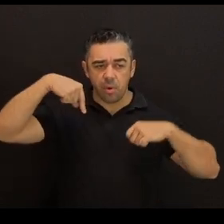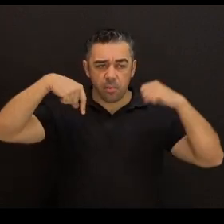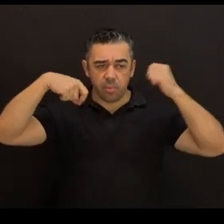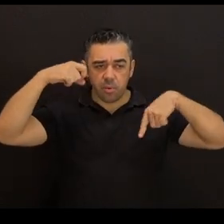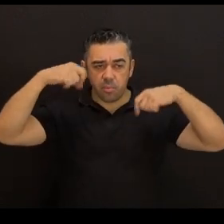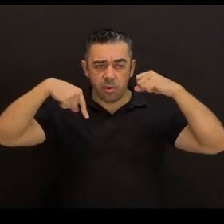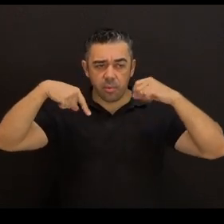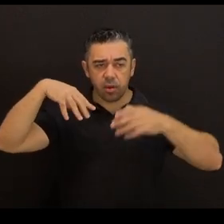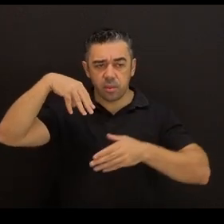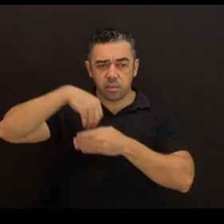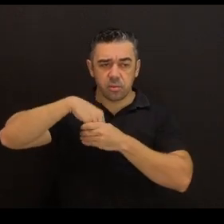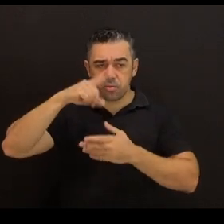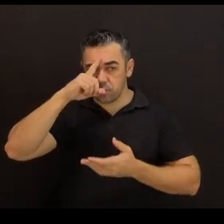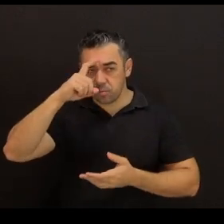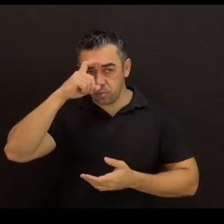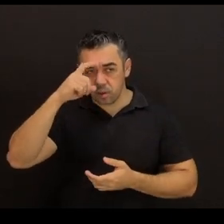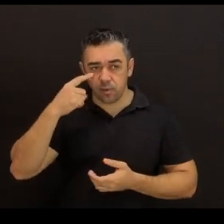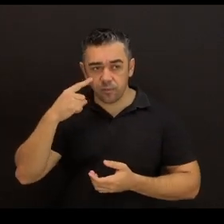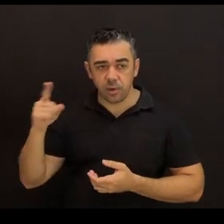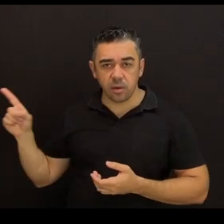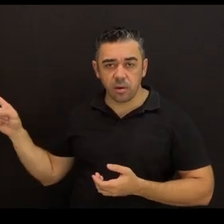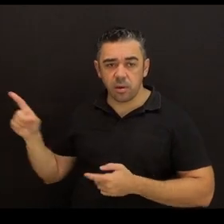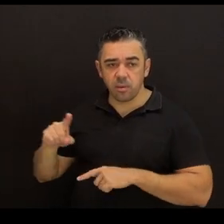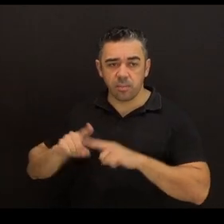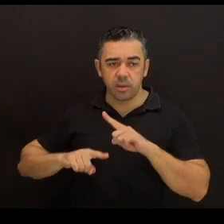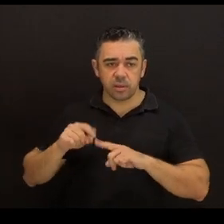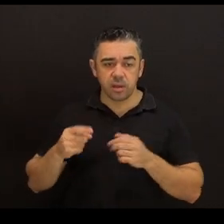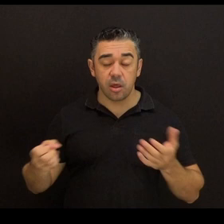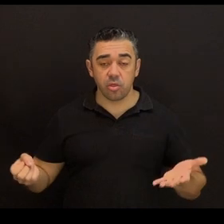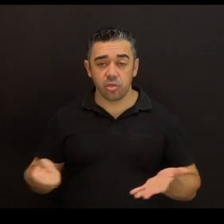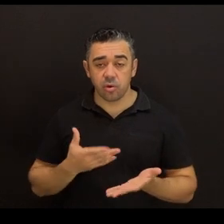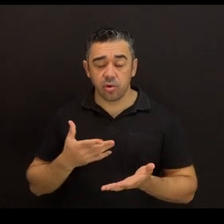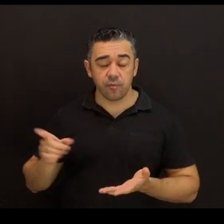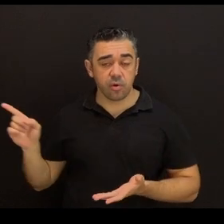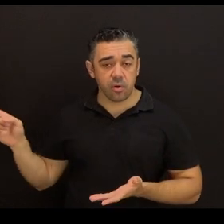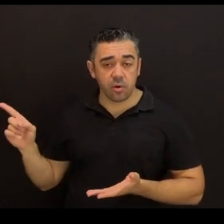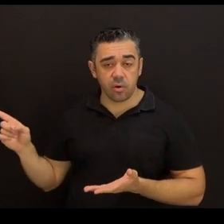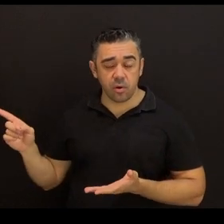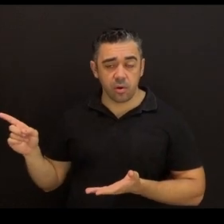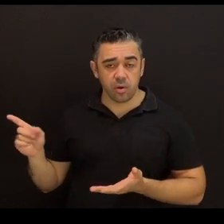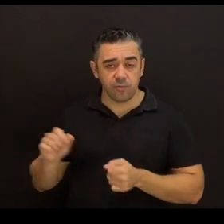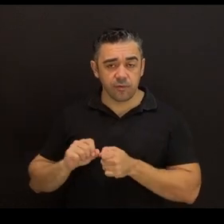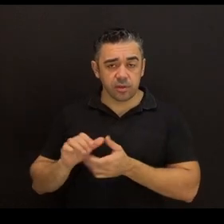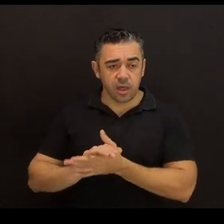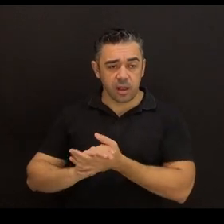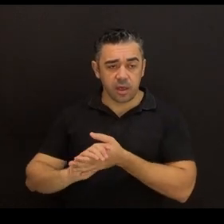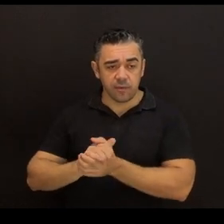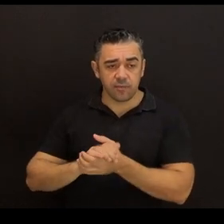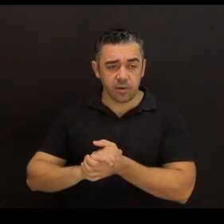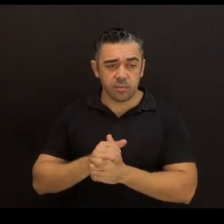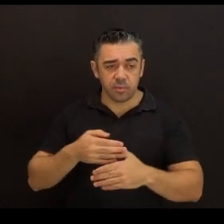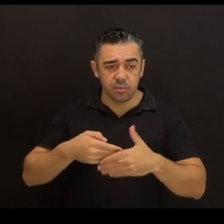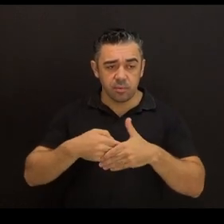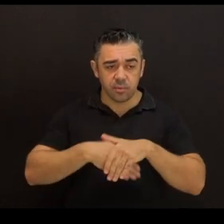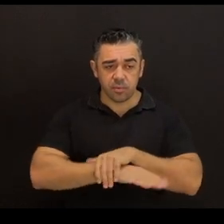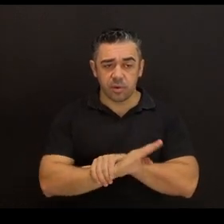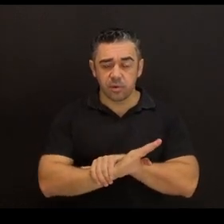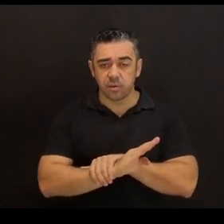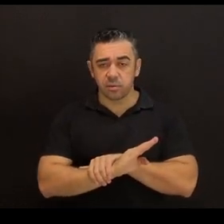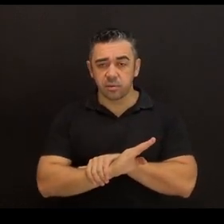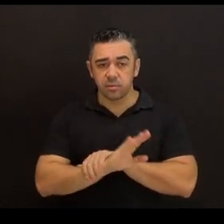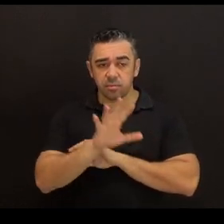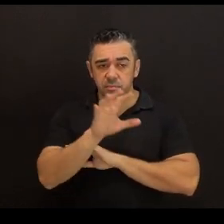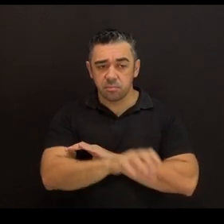a gente vê material novo saboneteira nova guardado apropriado